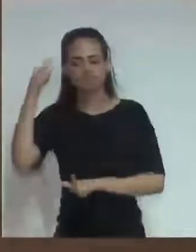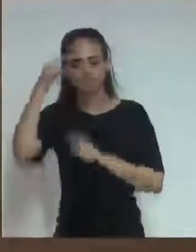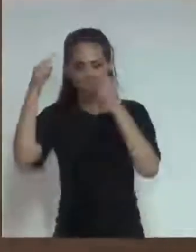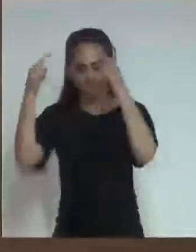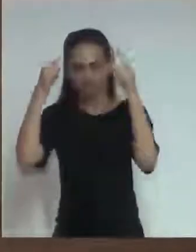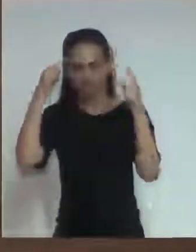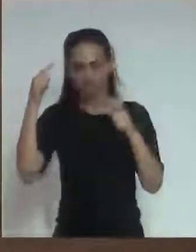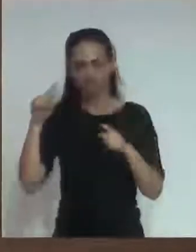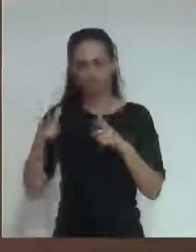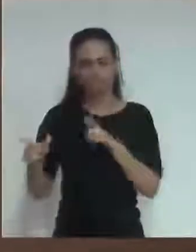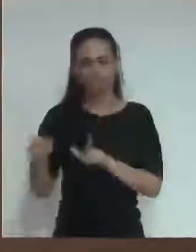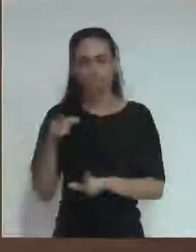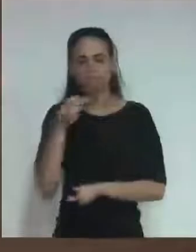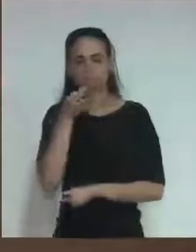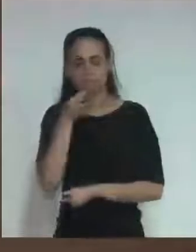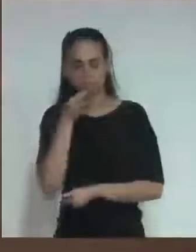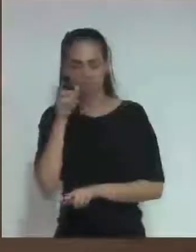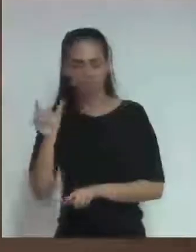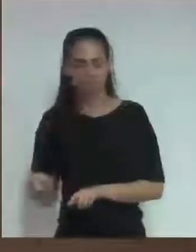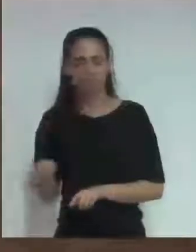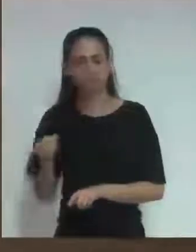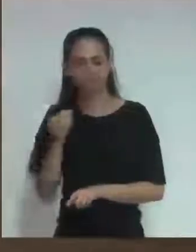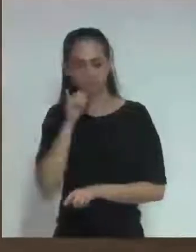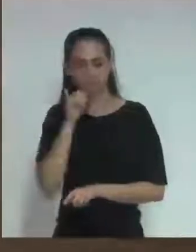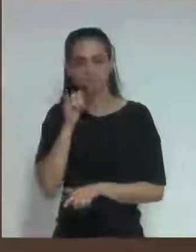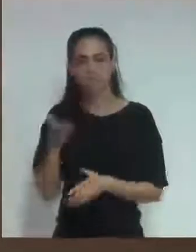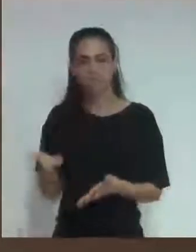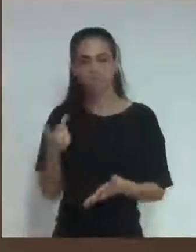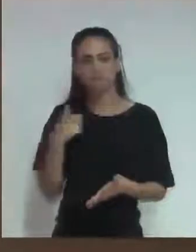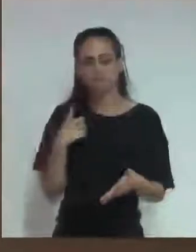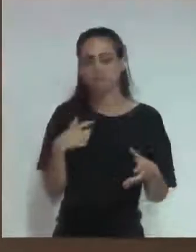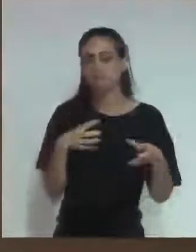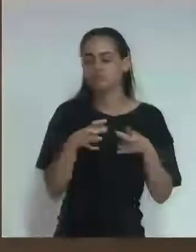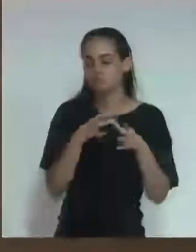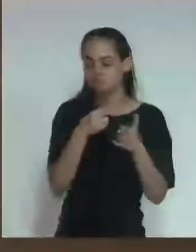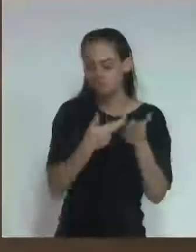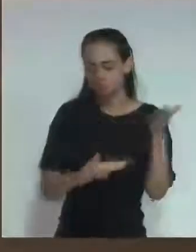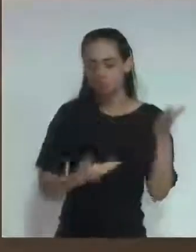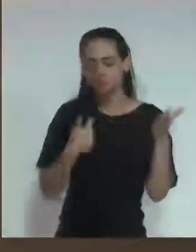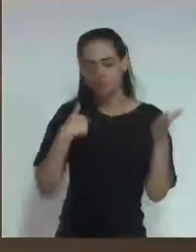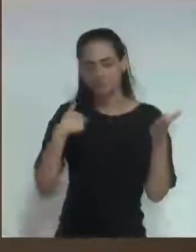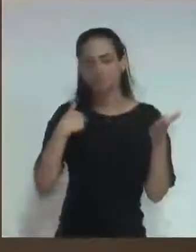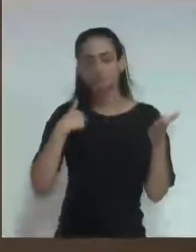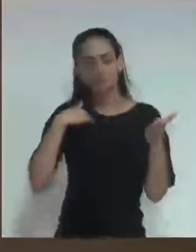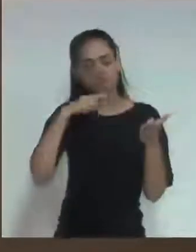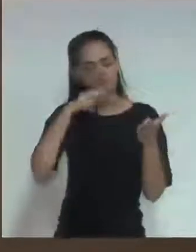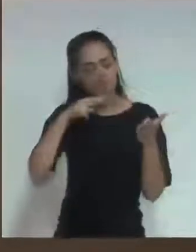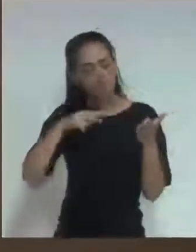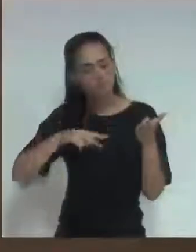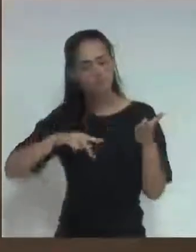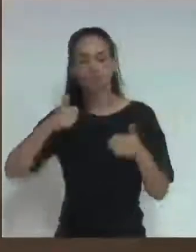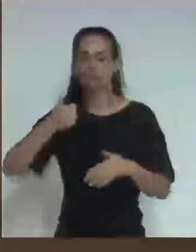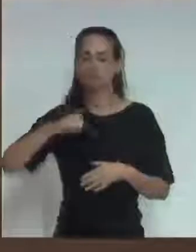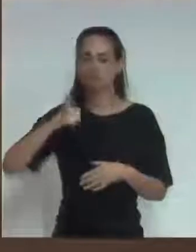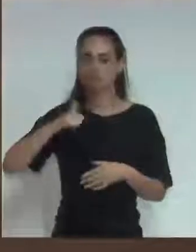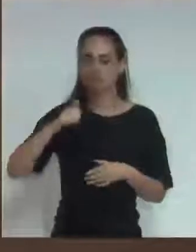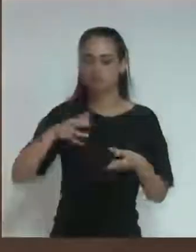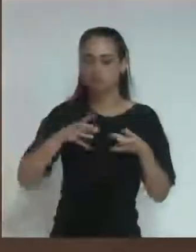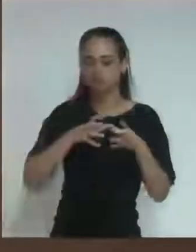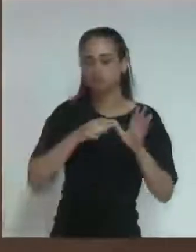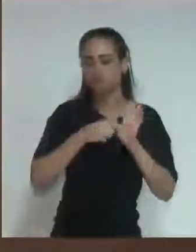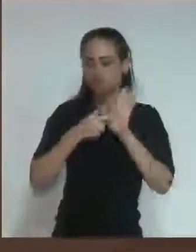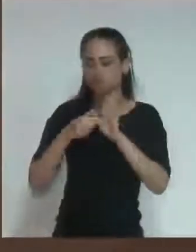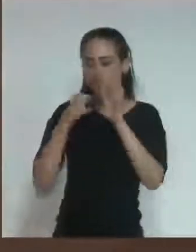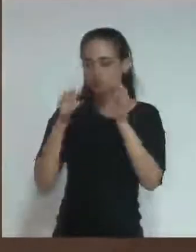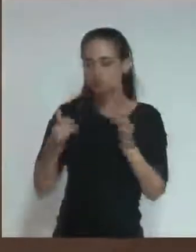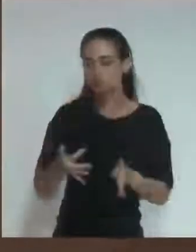viu aqui mais de uma situação. Eu vou avaliar, vou analisar a minha decisão, meu voto, em cima de tudo que for dado. Já tenho um bom conhecimento